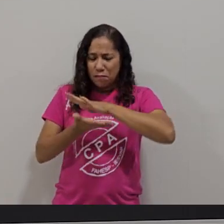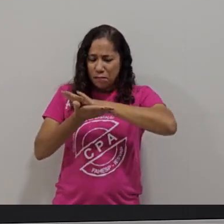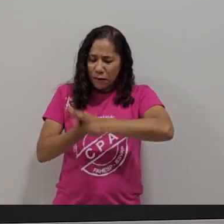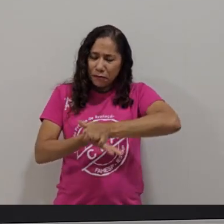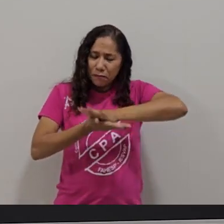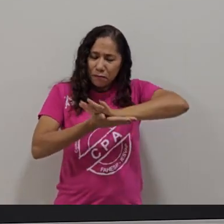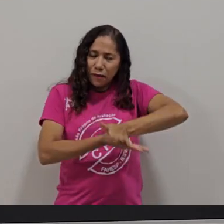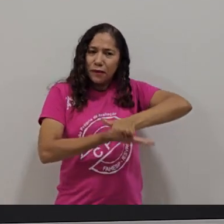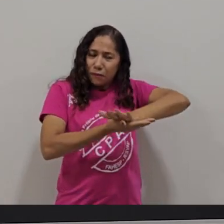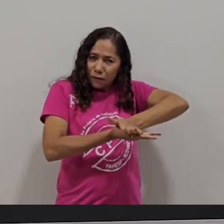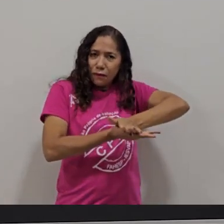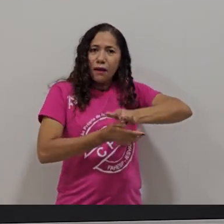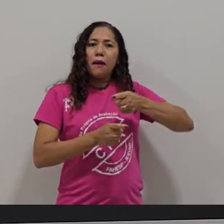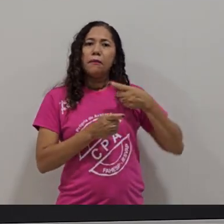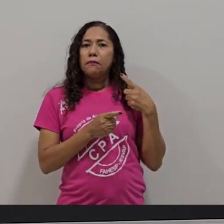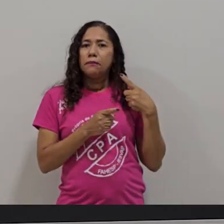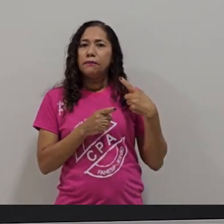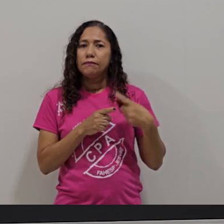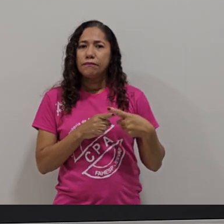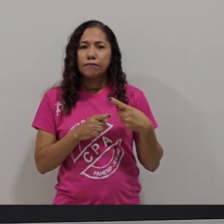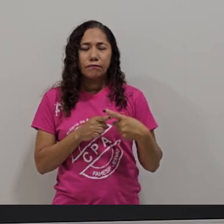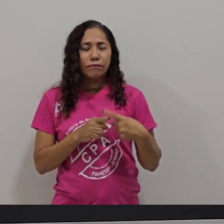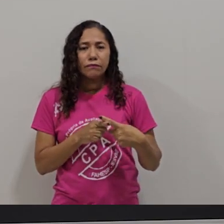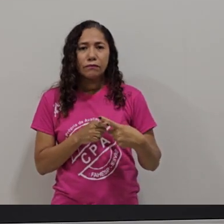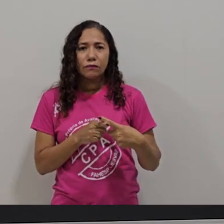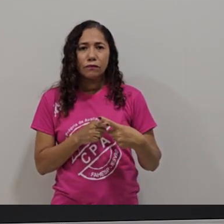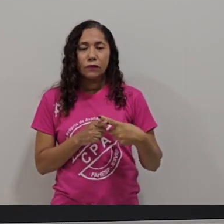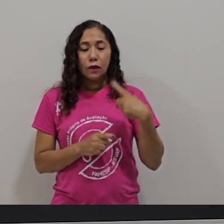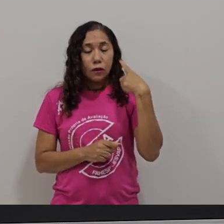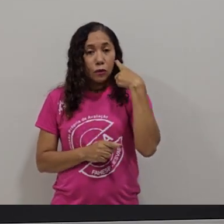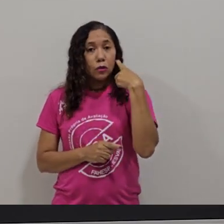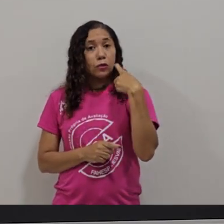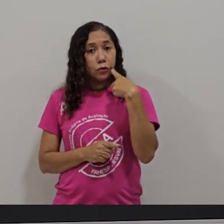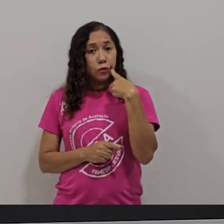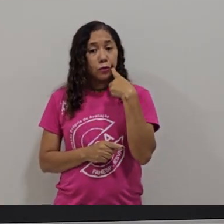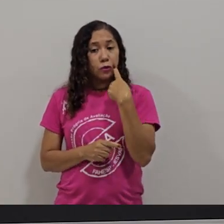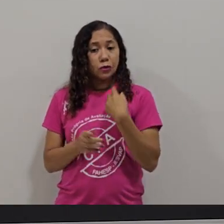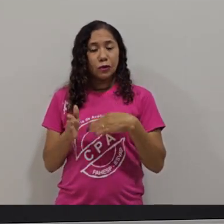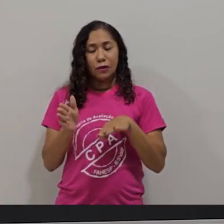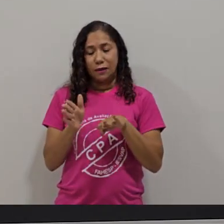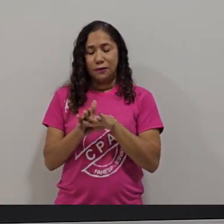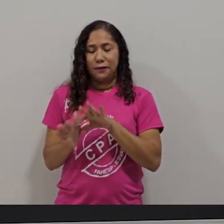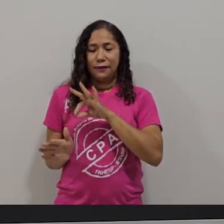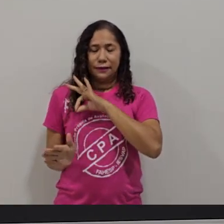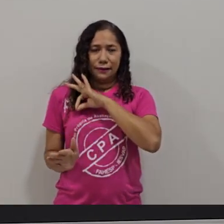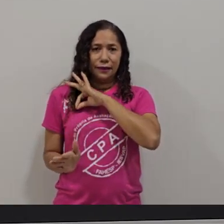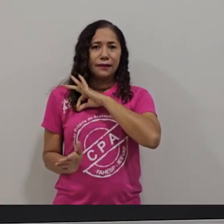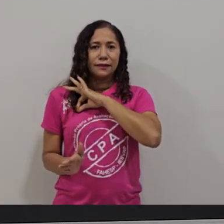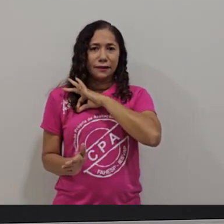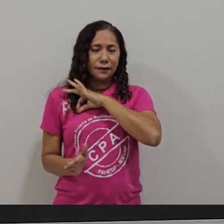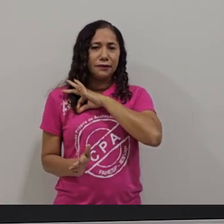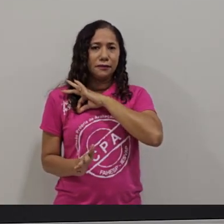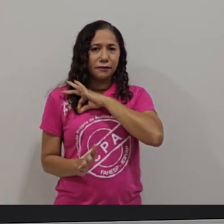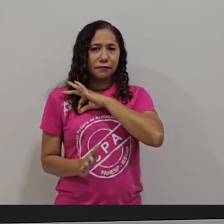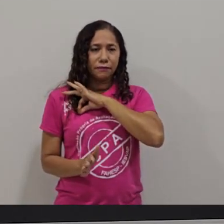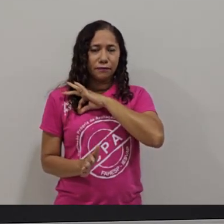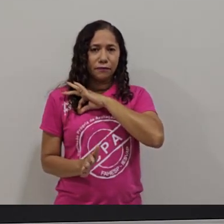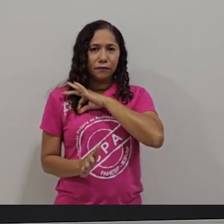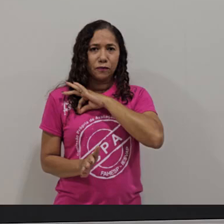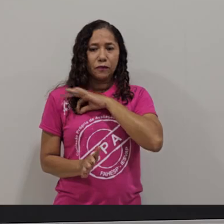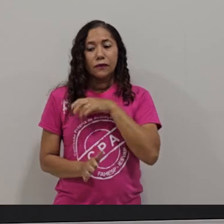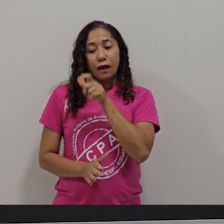mesmo, porque o surdo, quando ele chega na delegacia,